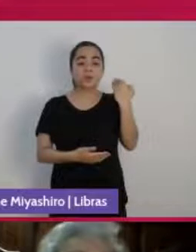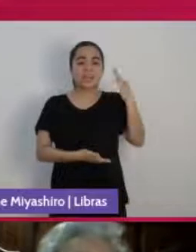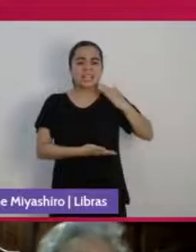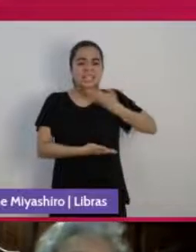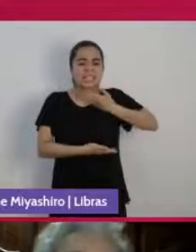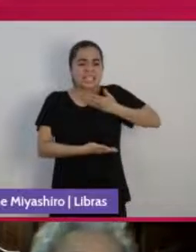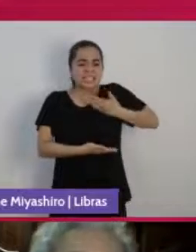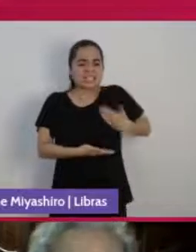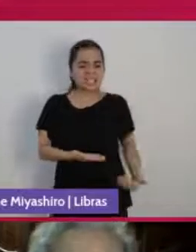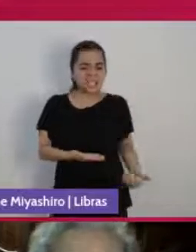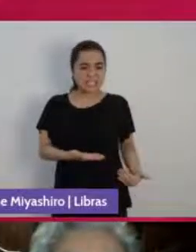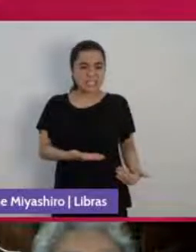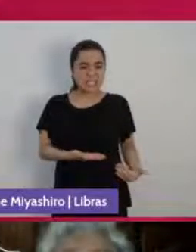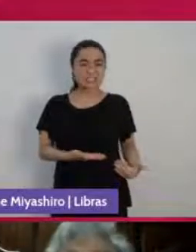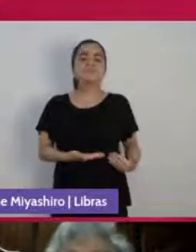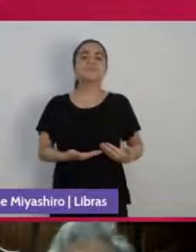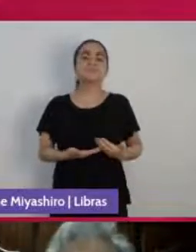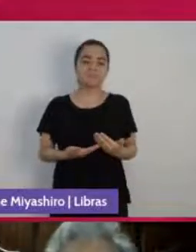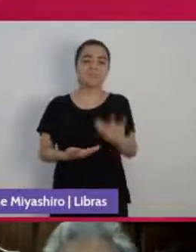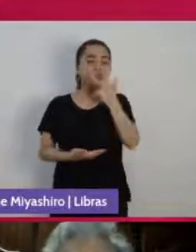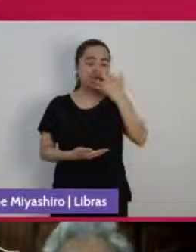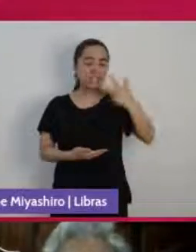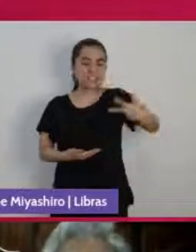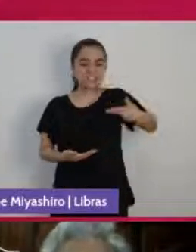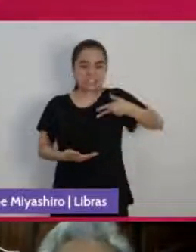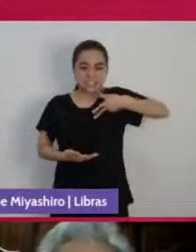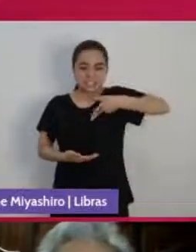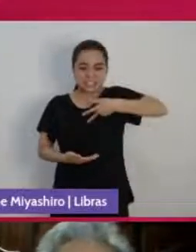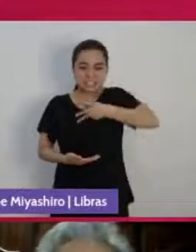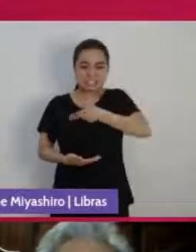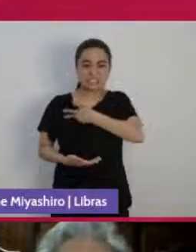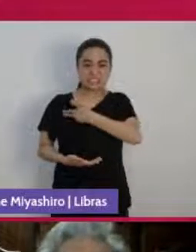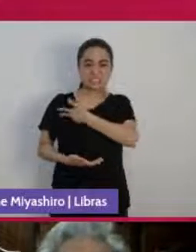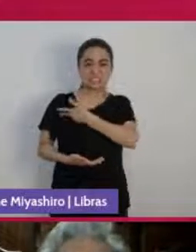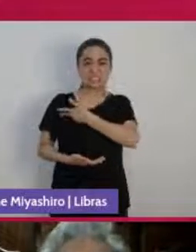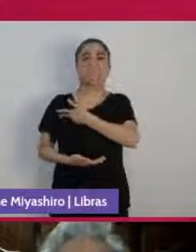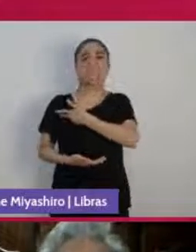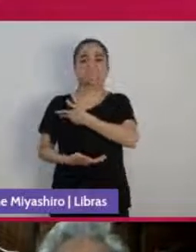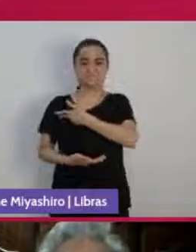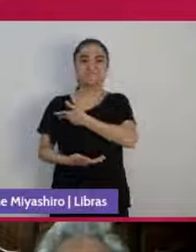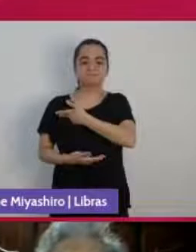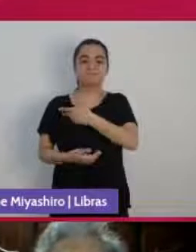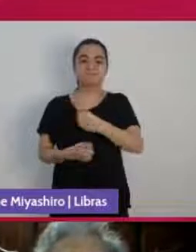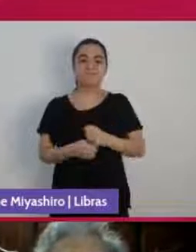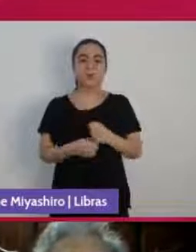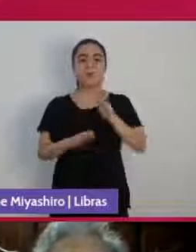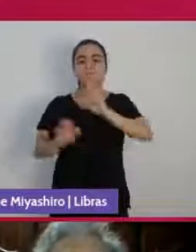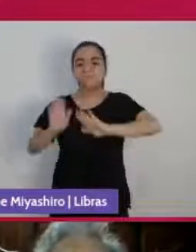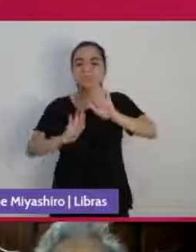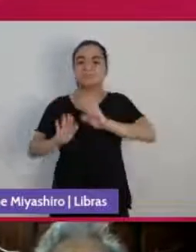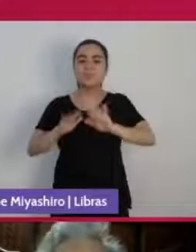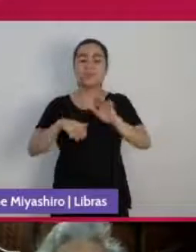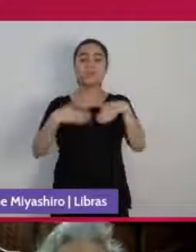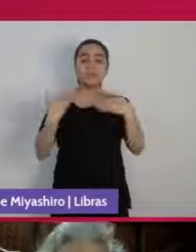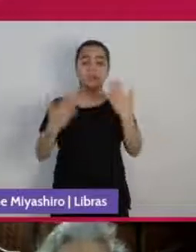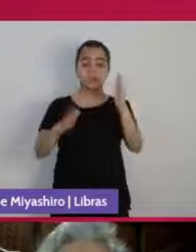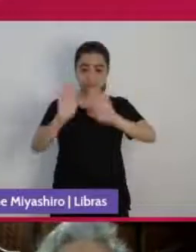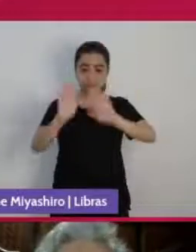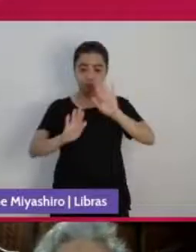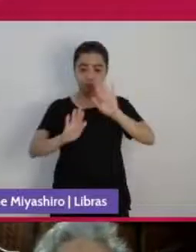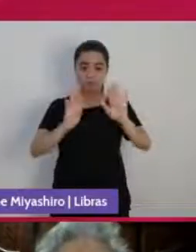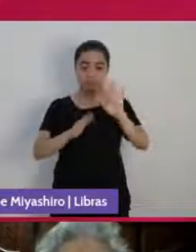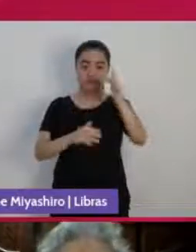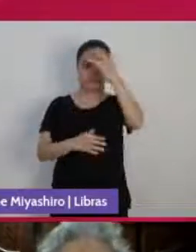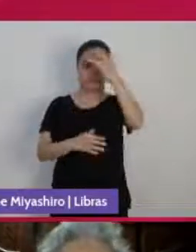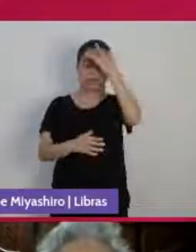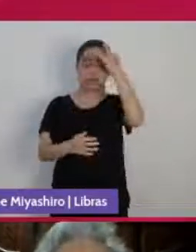ela vai ter que passar por cirurgia, por quimioterapia, radioterapia. Então, as pacientes, elas vêm com uma